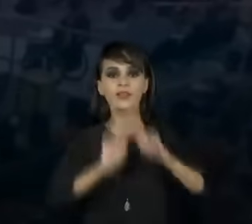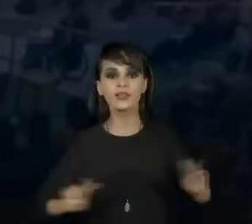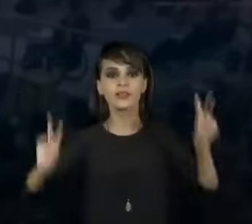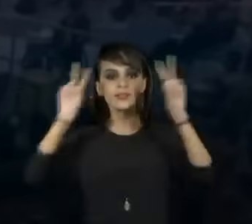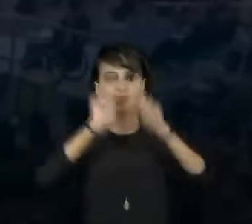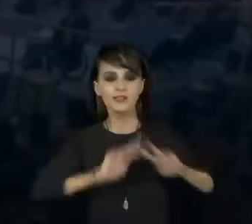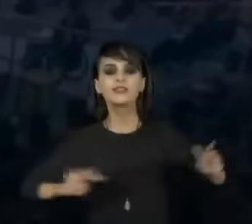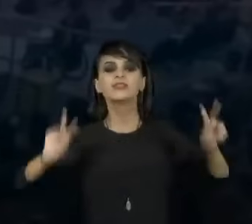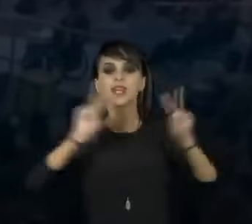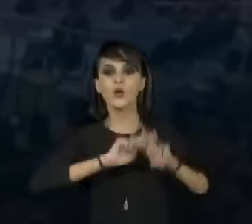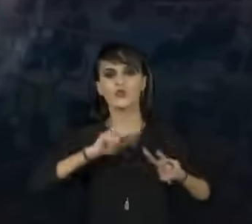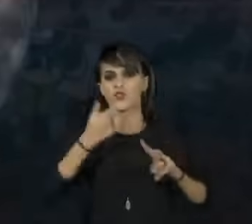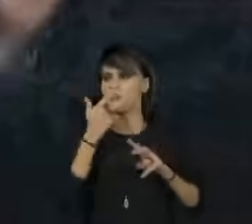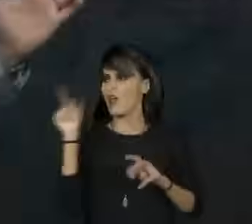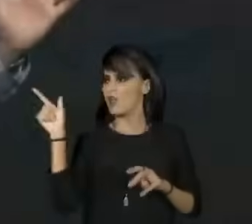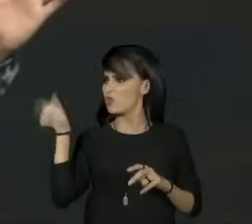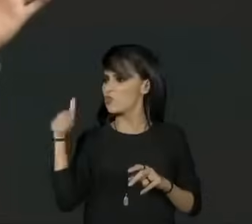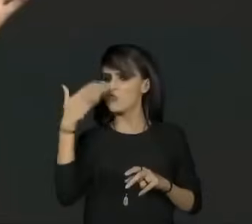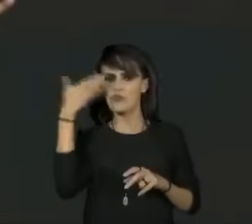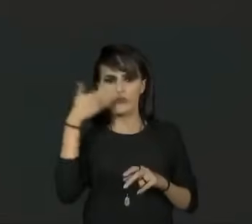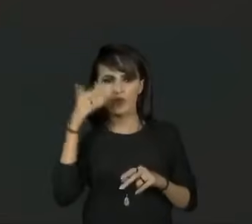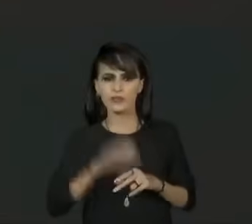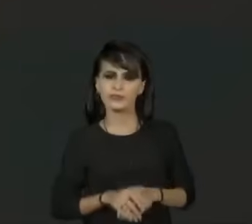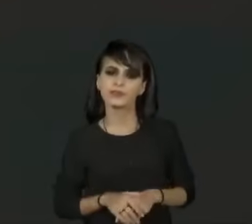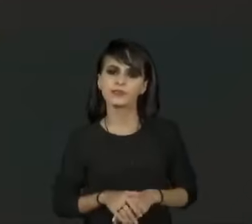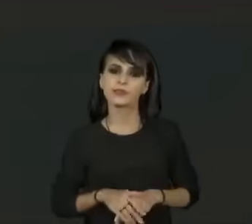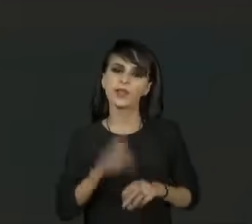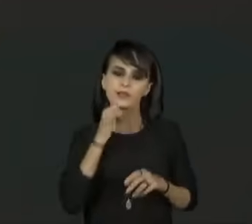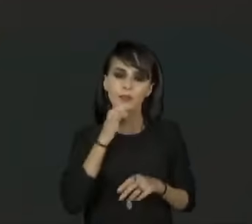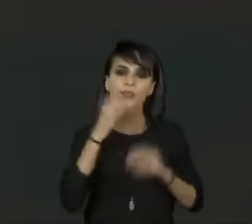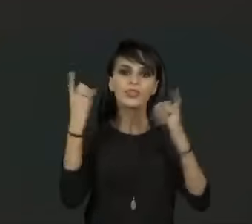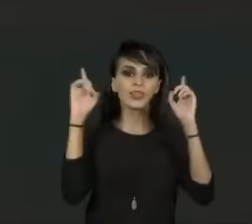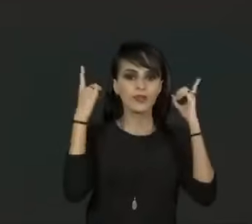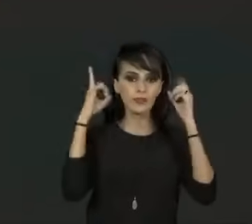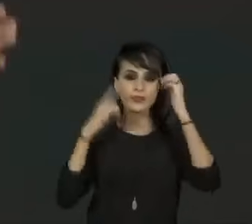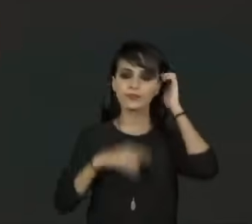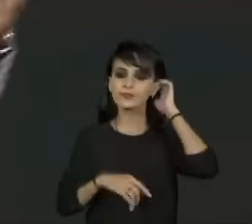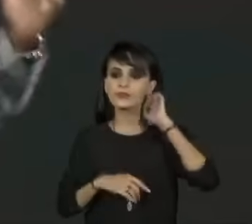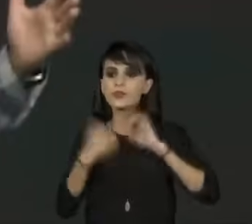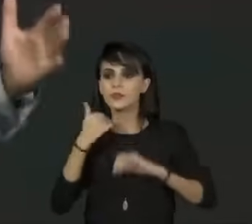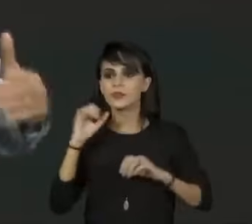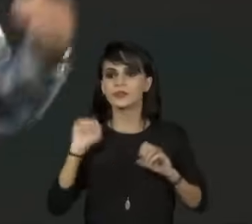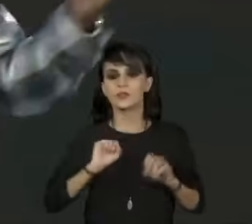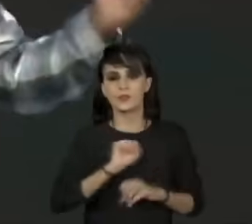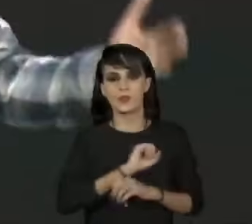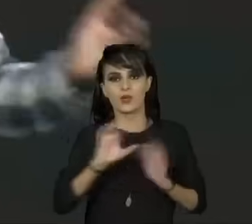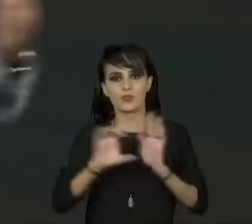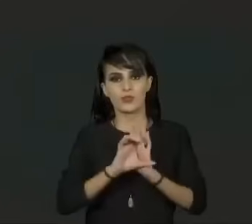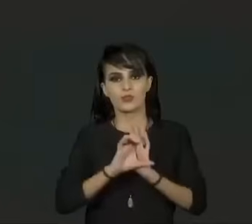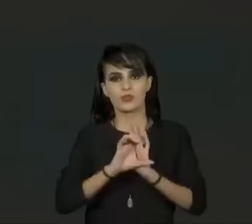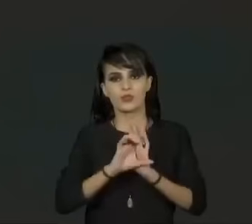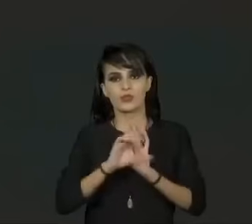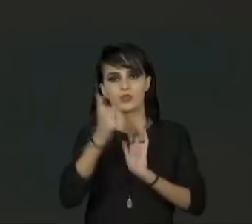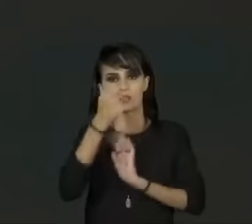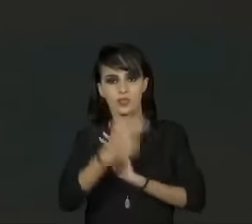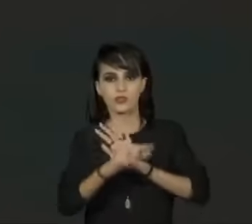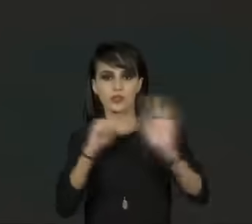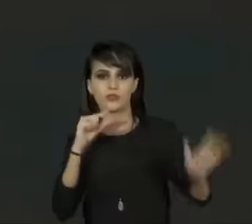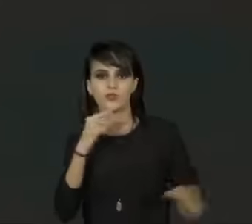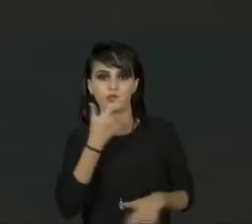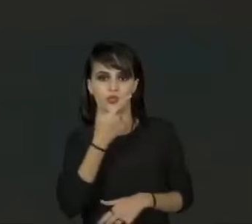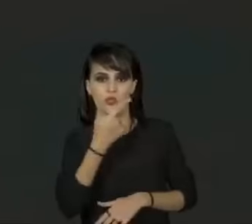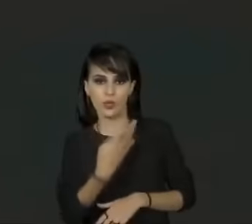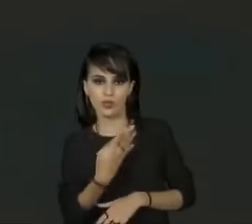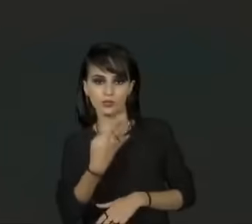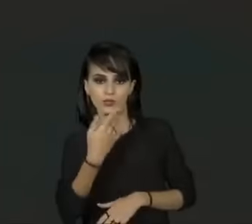ninguém vê você já viu isso de outros pregadores Davi Primeiro Samuel Capítulo 17 Versículo 24 26 todo